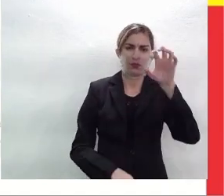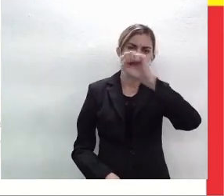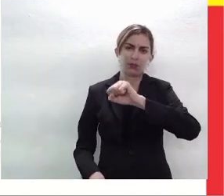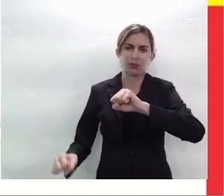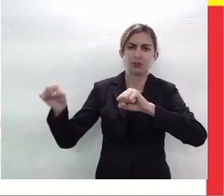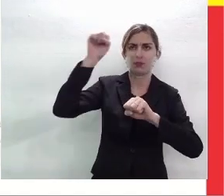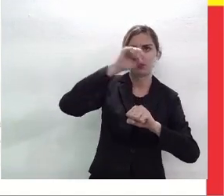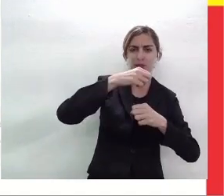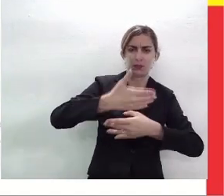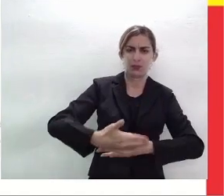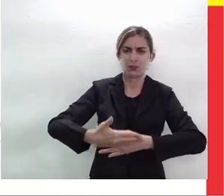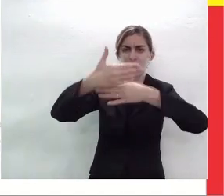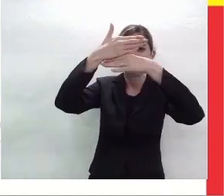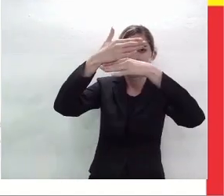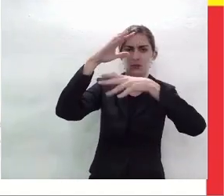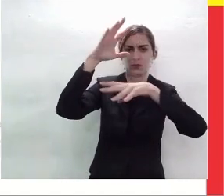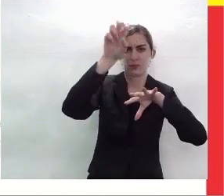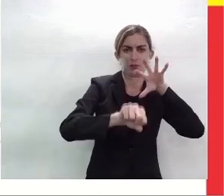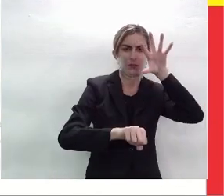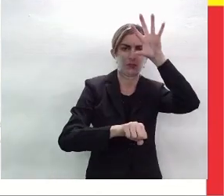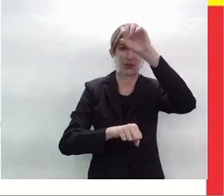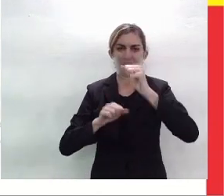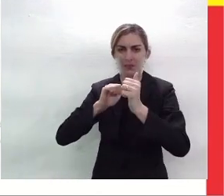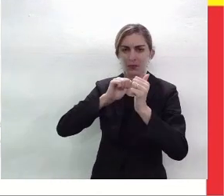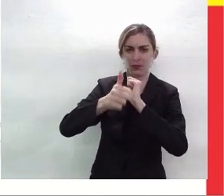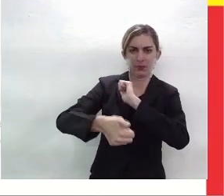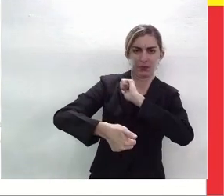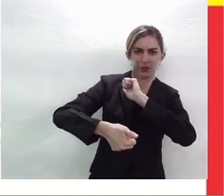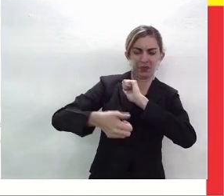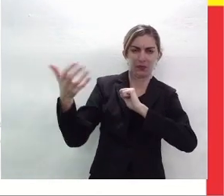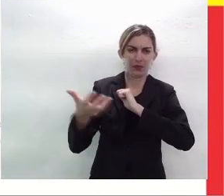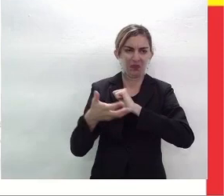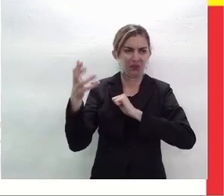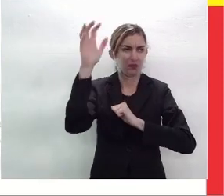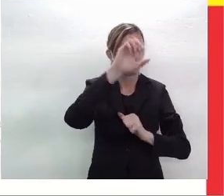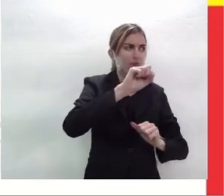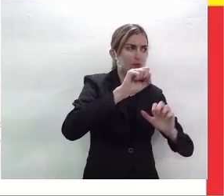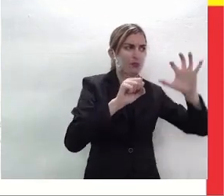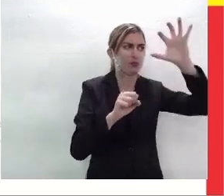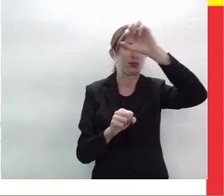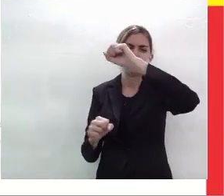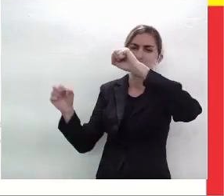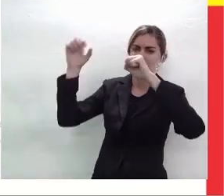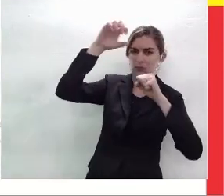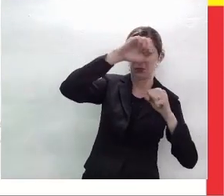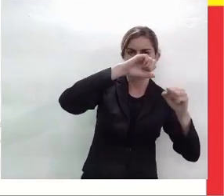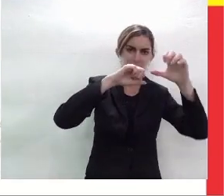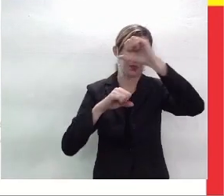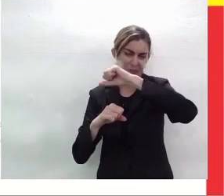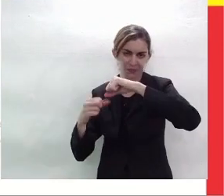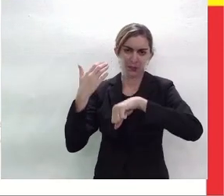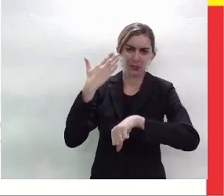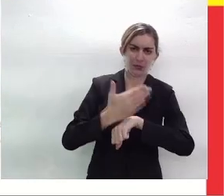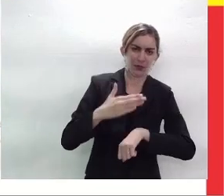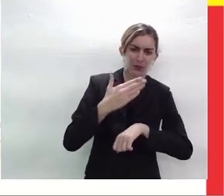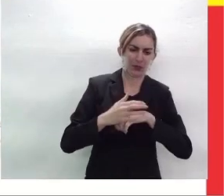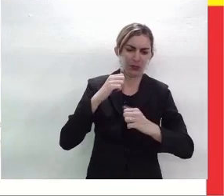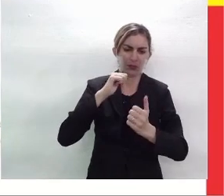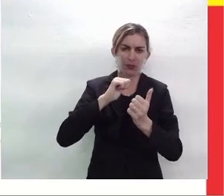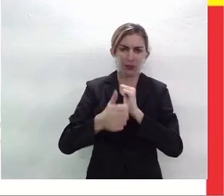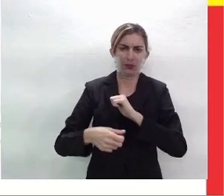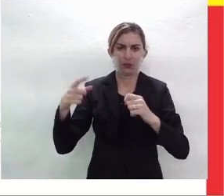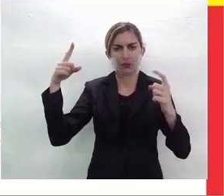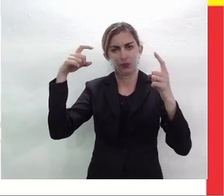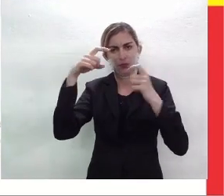a escalada, que ela é uma escalada esportiva, tá? Escalada esportiva de velocidade ou escalada